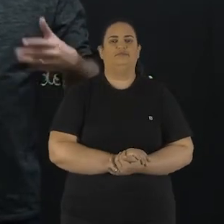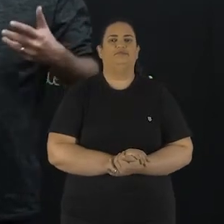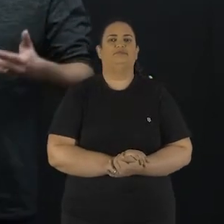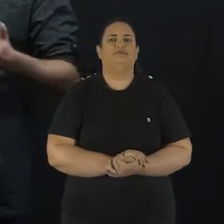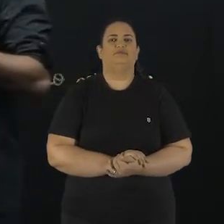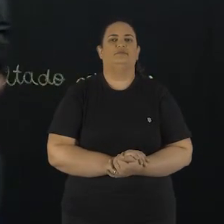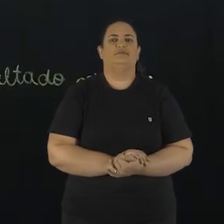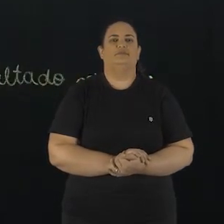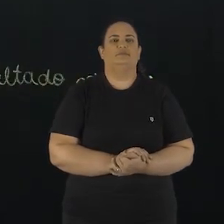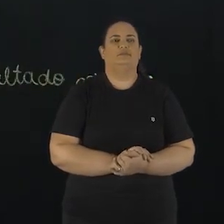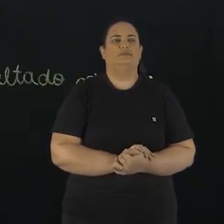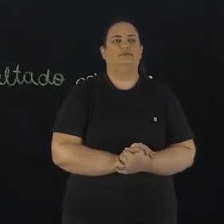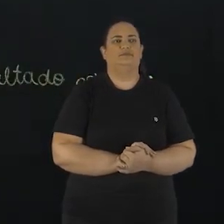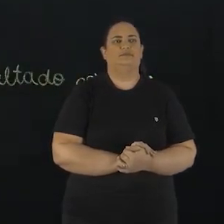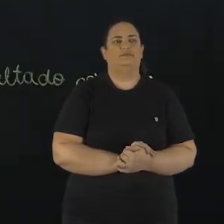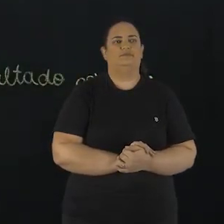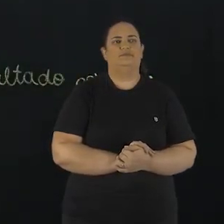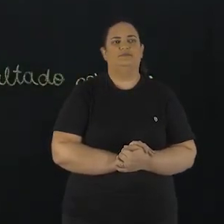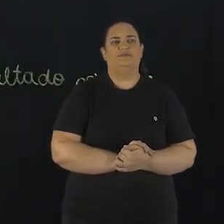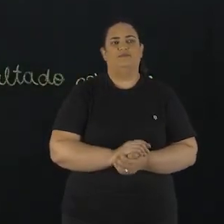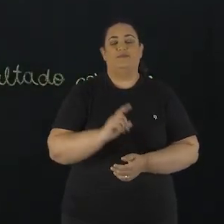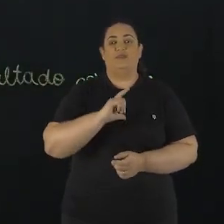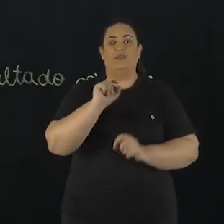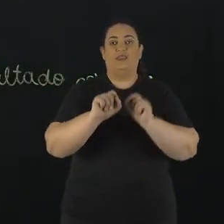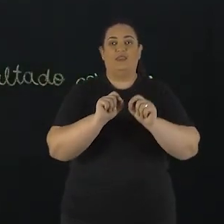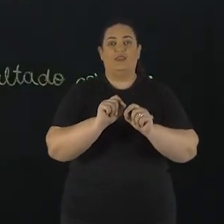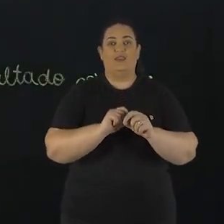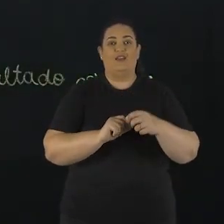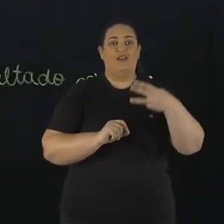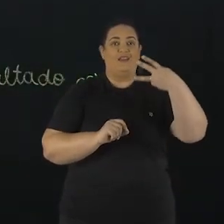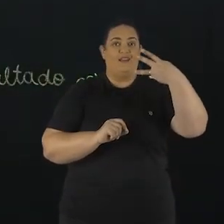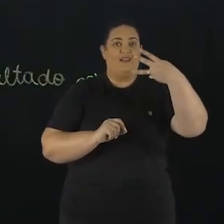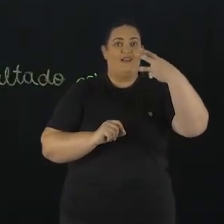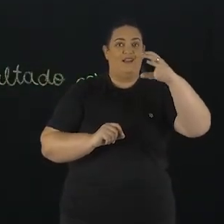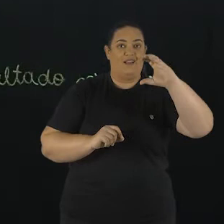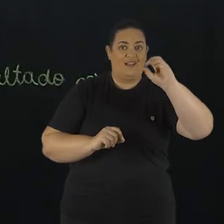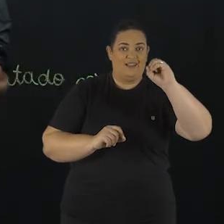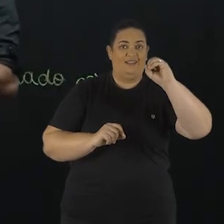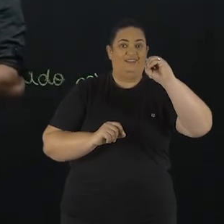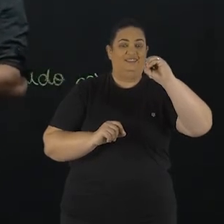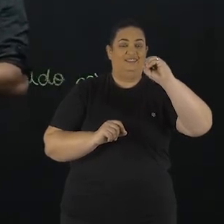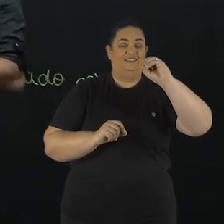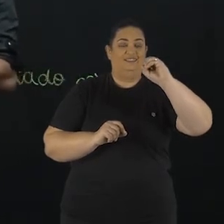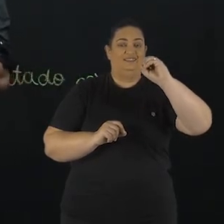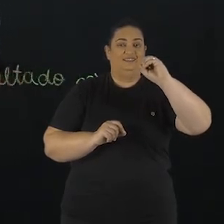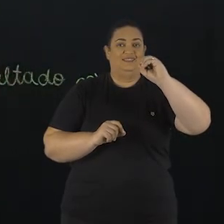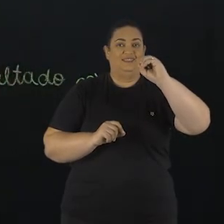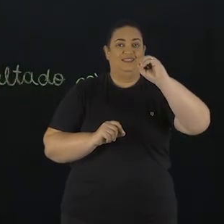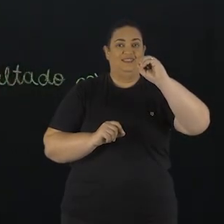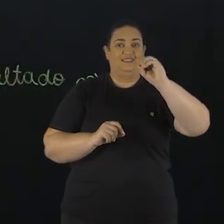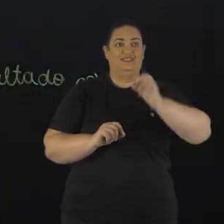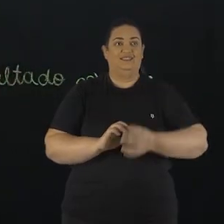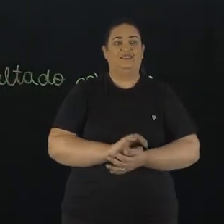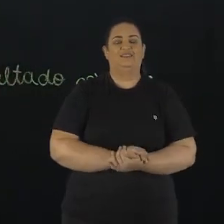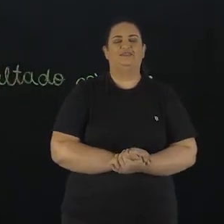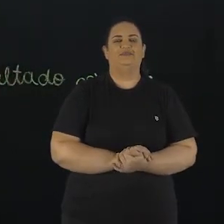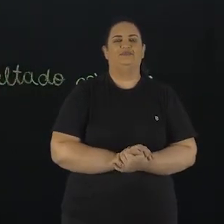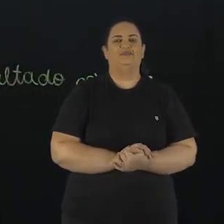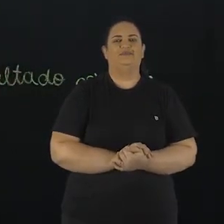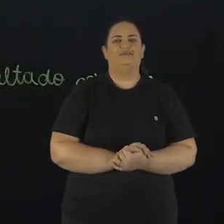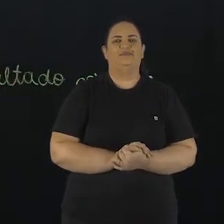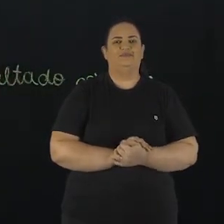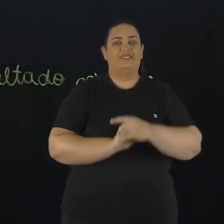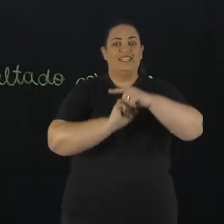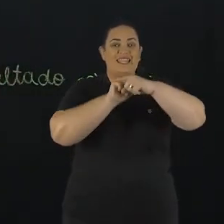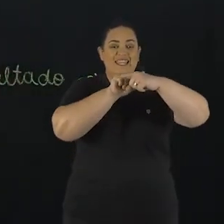vírgula. E aí o que acontece? A gente vai pegar aqui em cima o valor de aumento, que nesse caso agora ficou